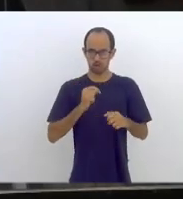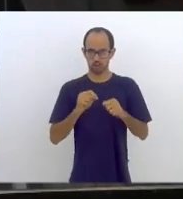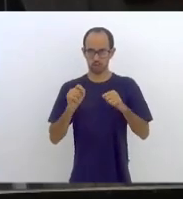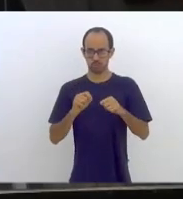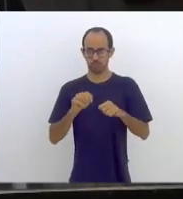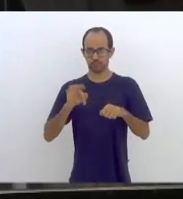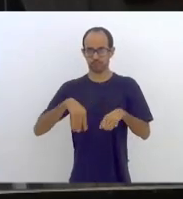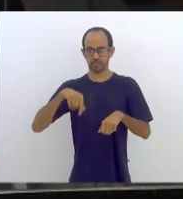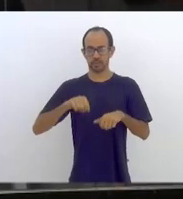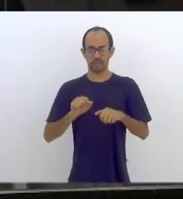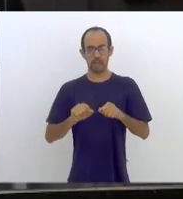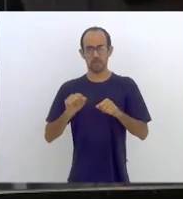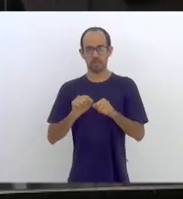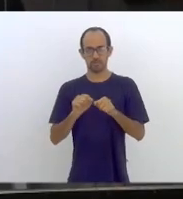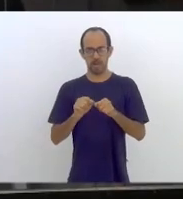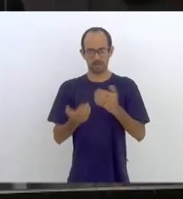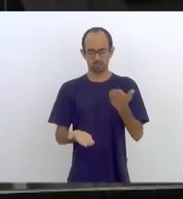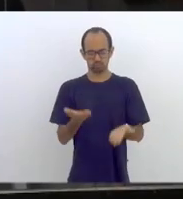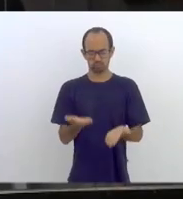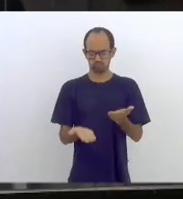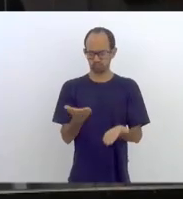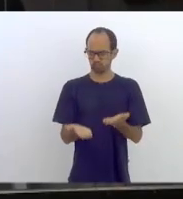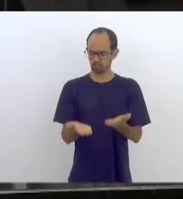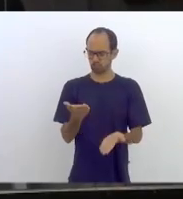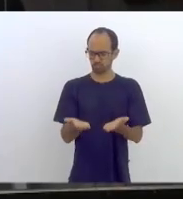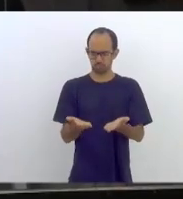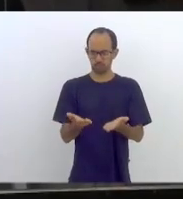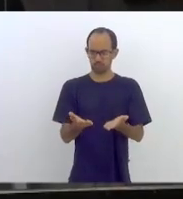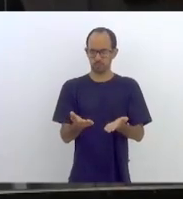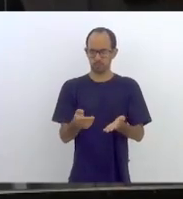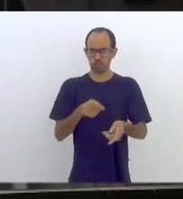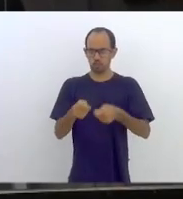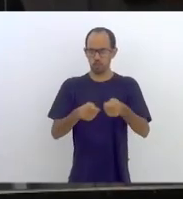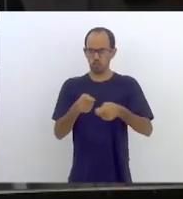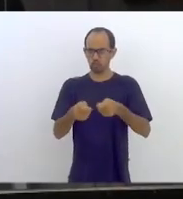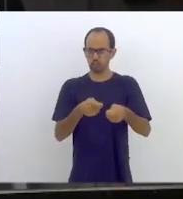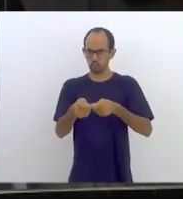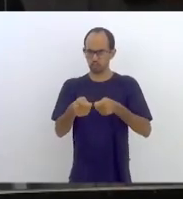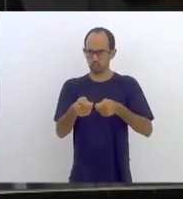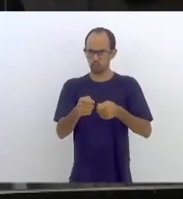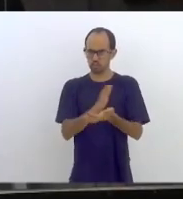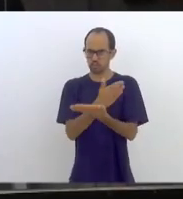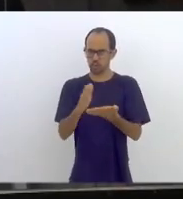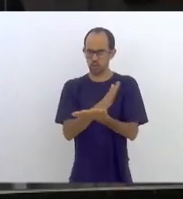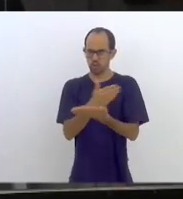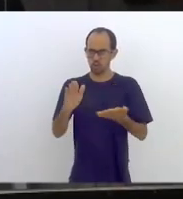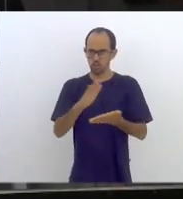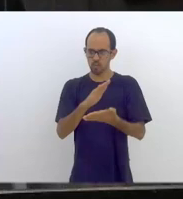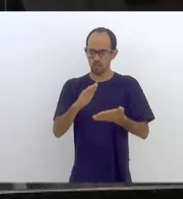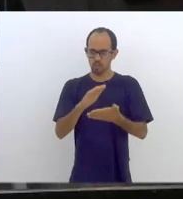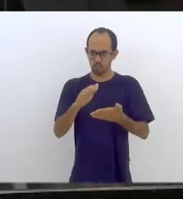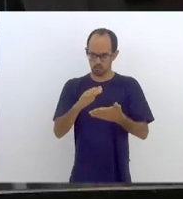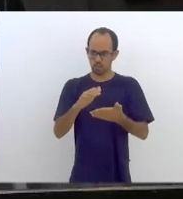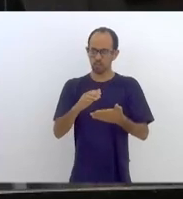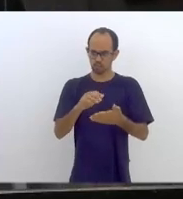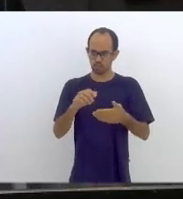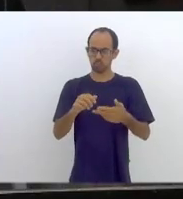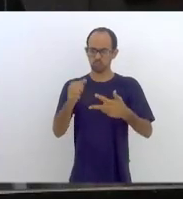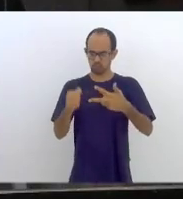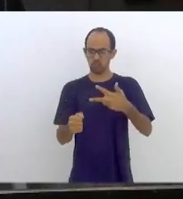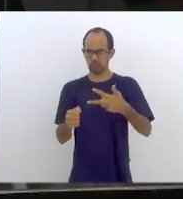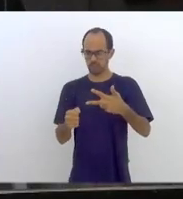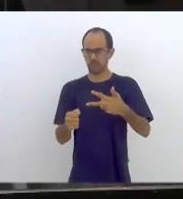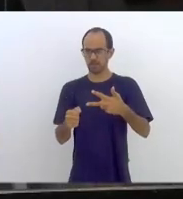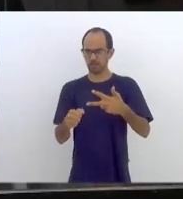peso e contrapeso Quem realiza o controle de determinada função de algum dos poderes ele